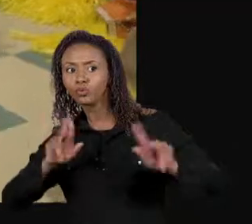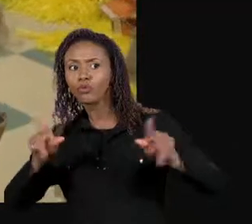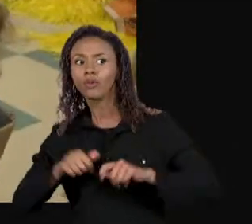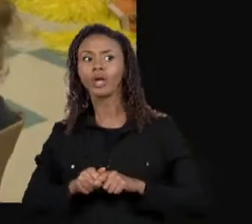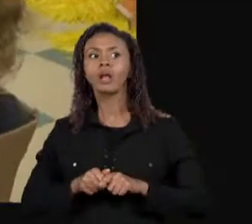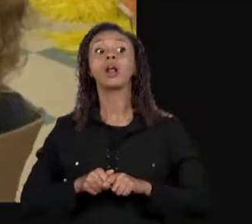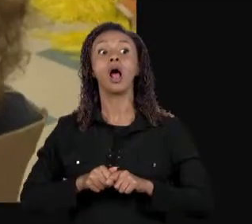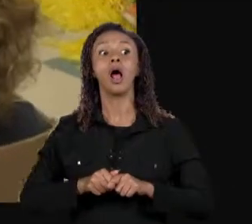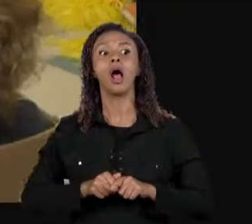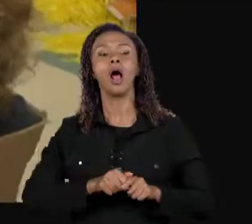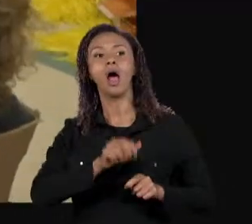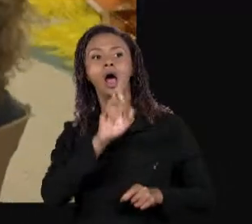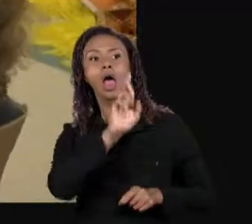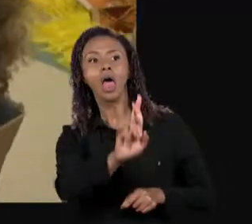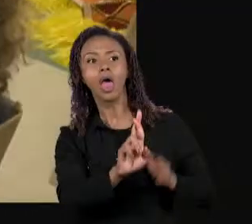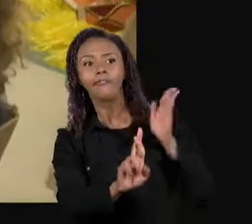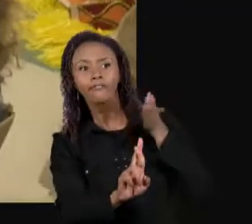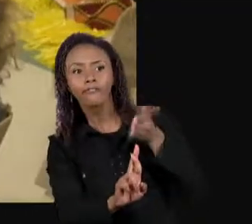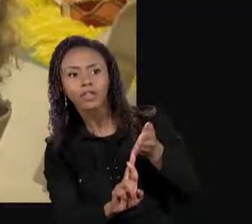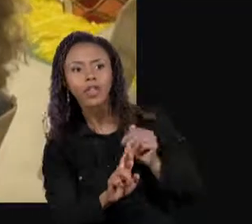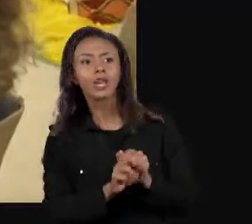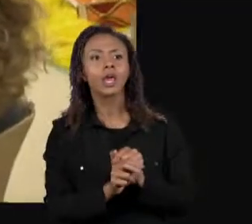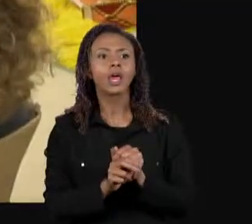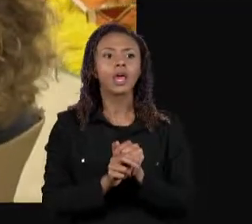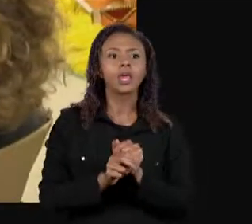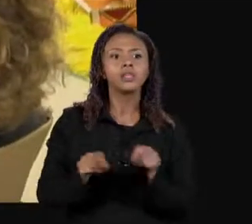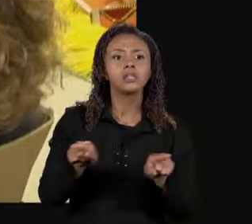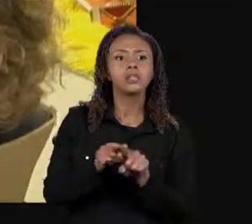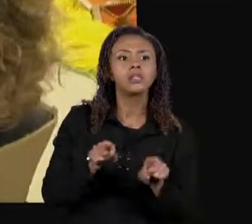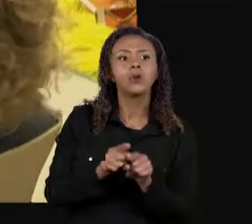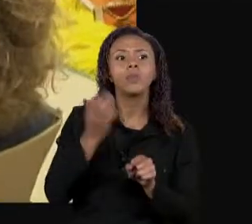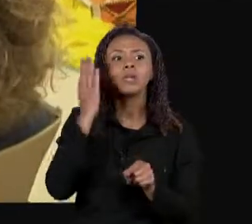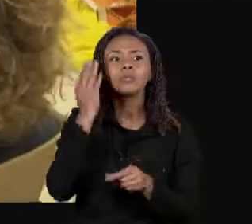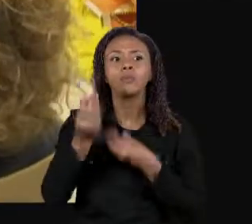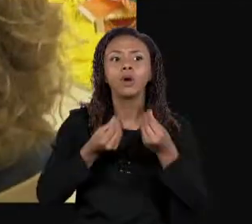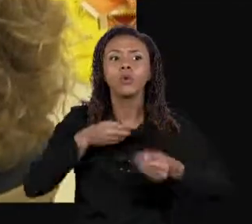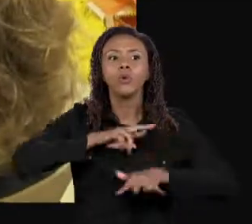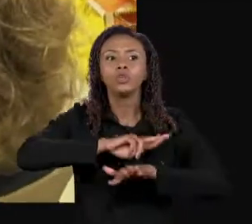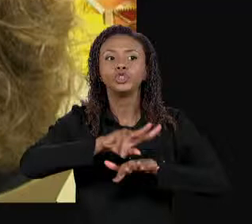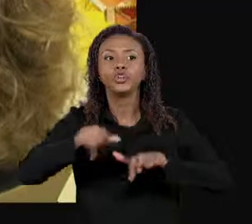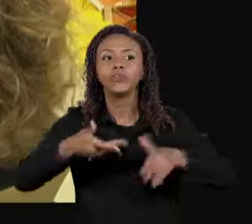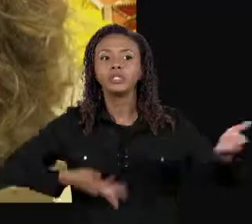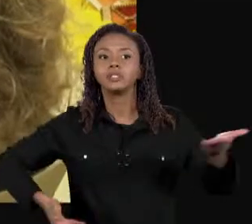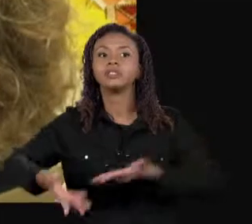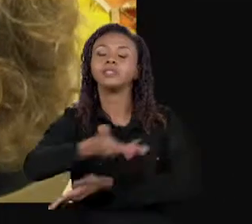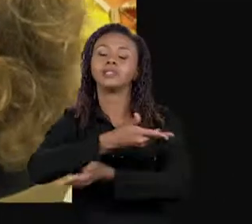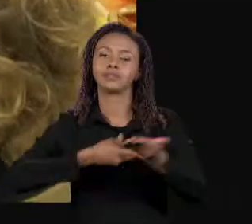e de identidades no diálogo e reconhecimento da diversidade.